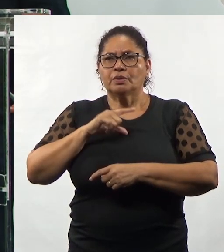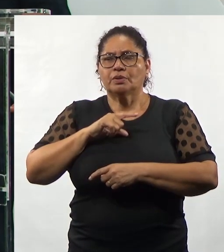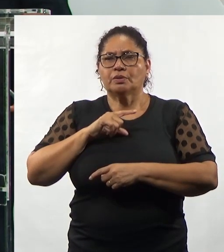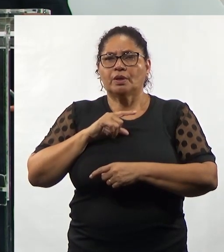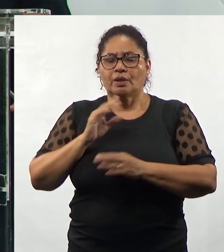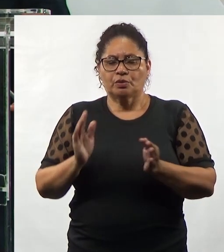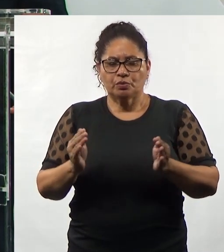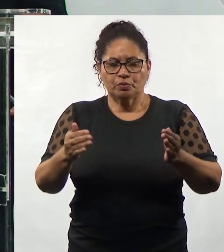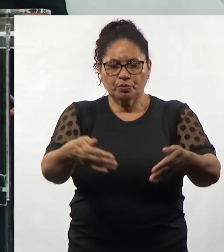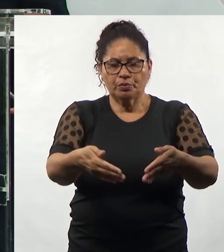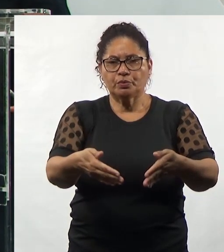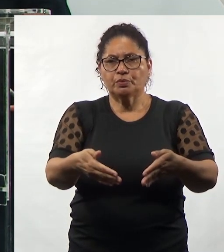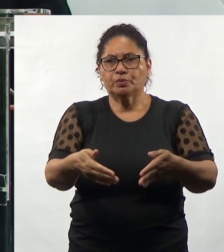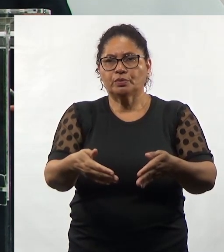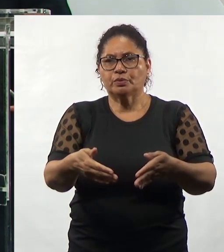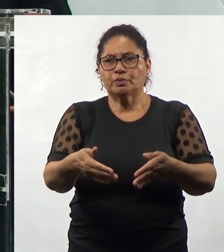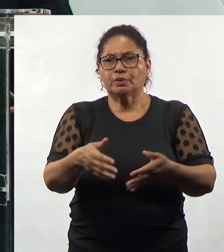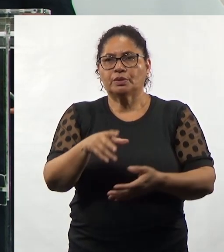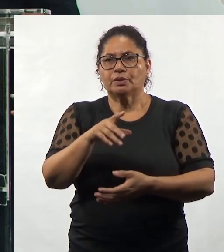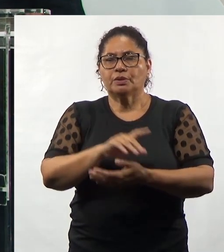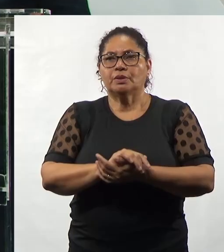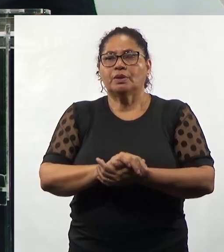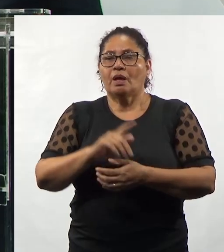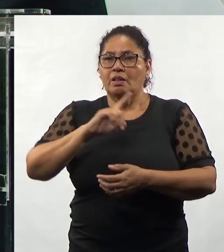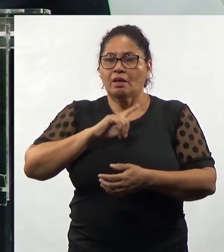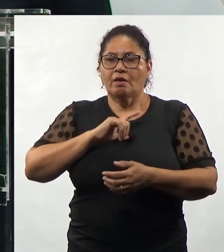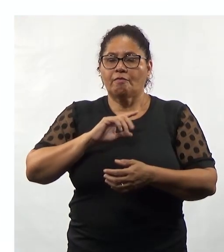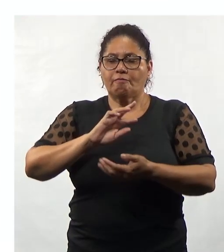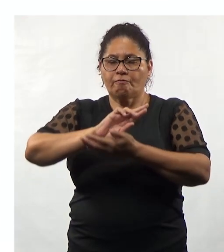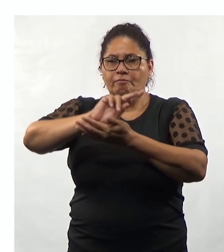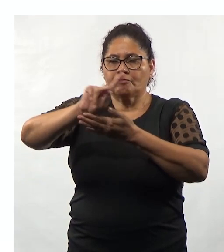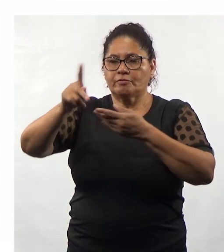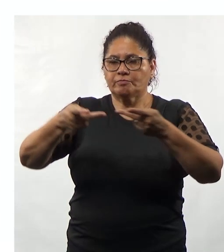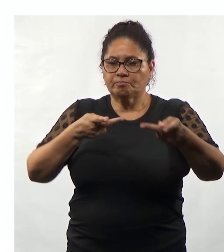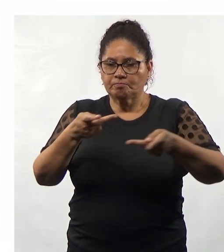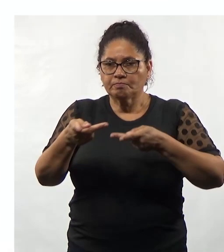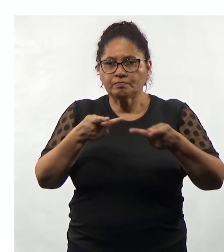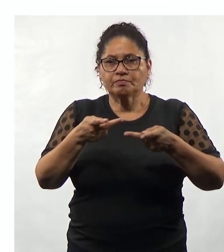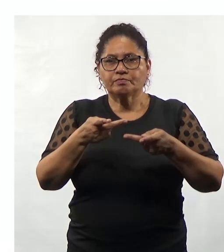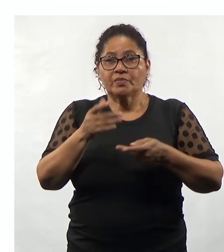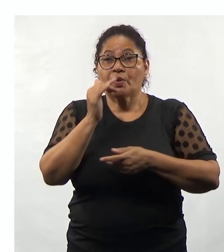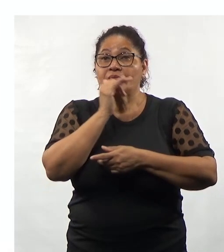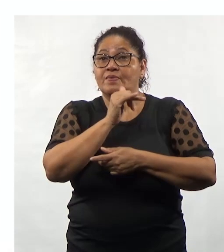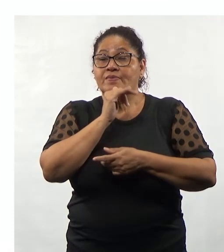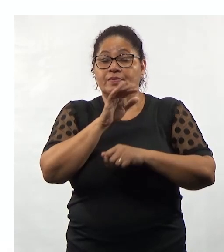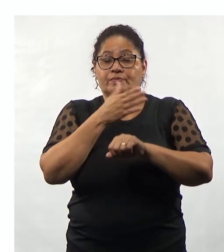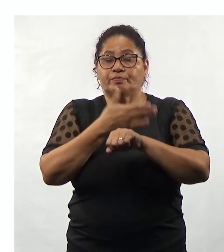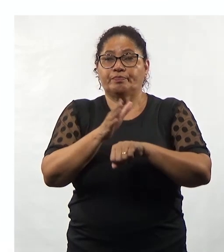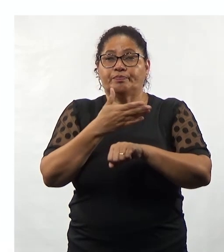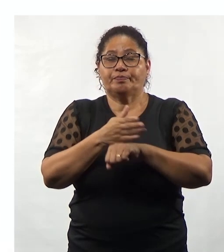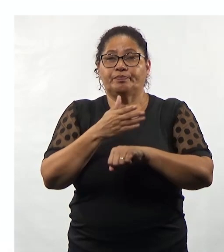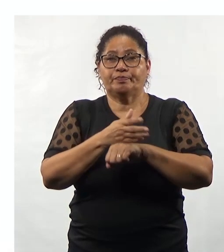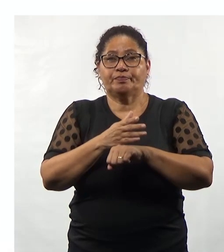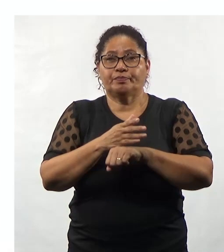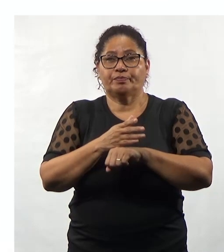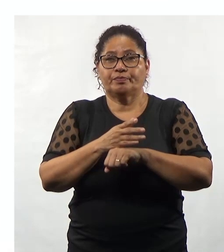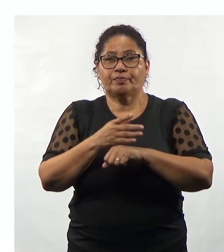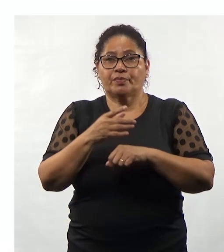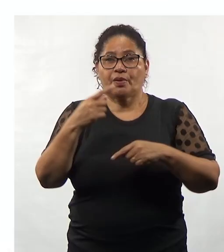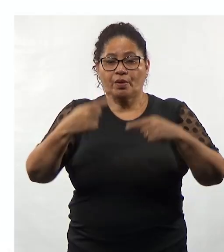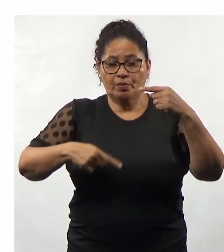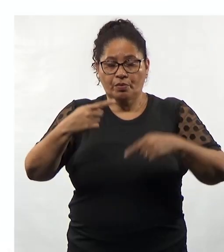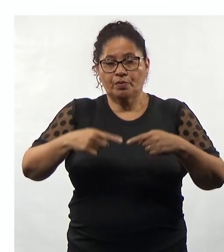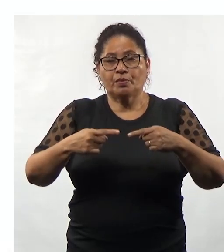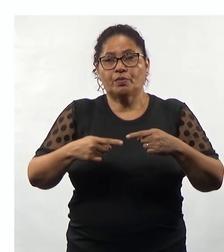portfólio, né? Portfólio que contém vários projetos. No exemplo prático, pegando a Política Nacional de